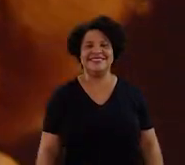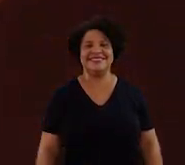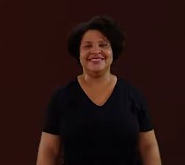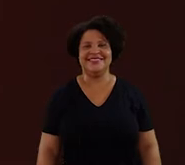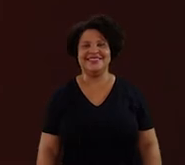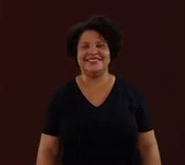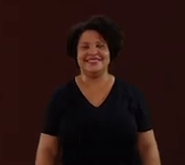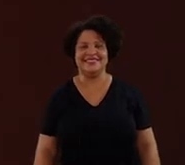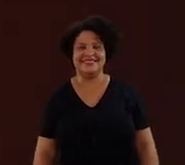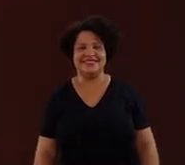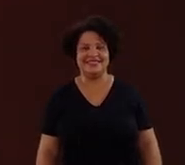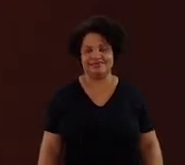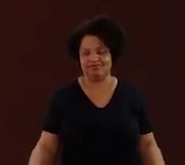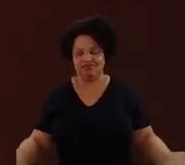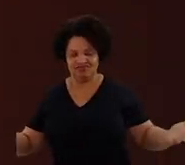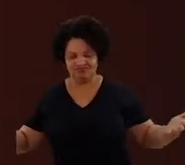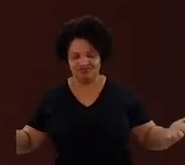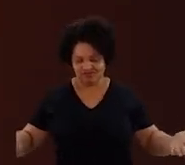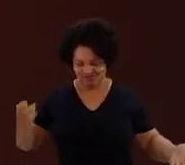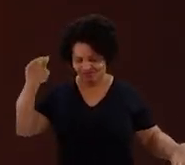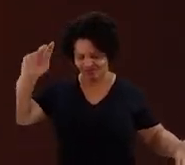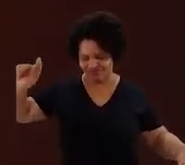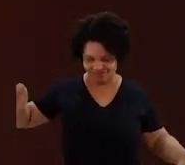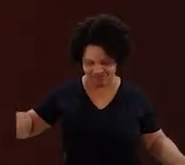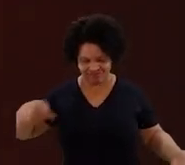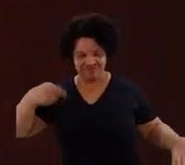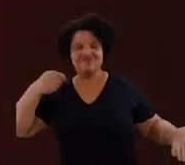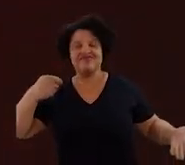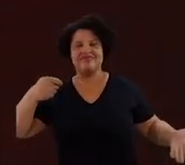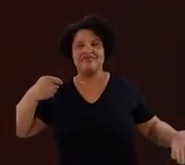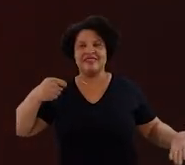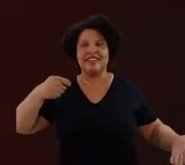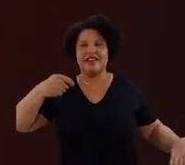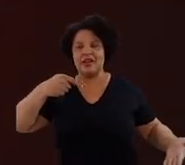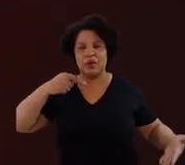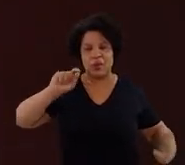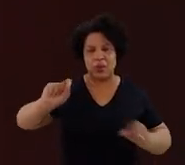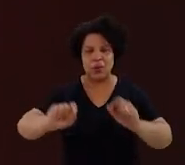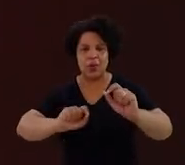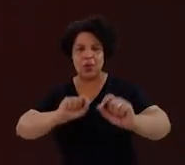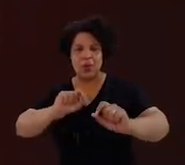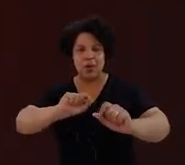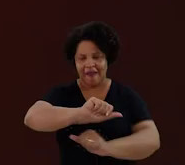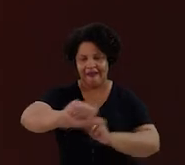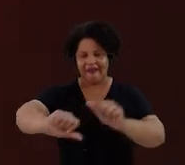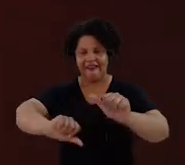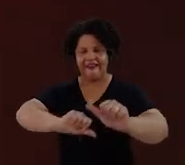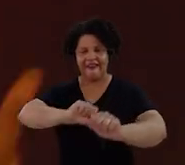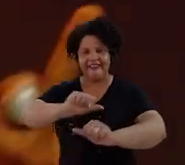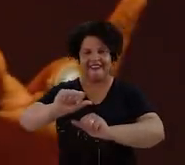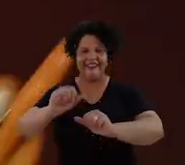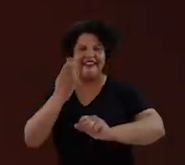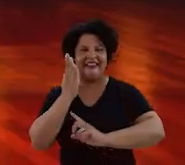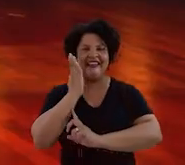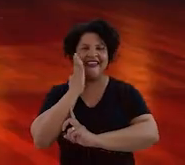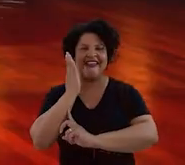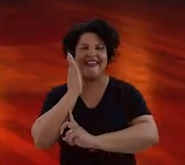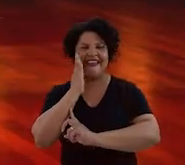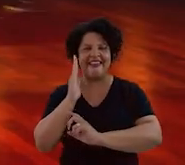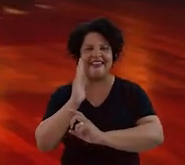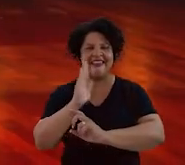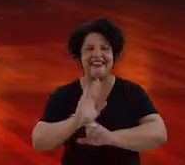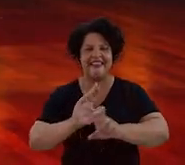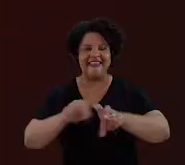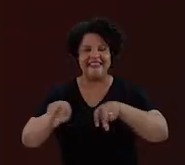Fuck police, nessa rua ninguém manda nessa beat. Ela joga bolando um haxixe, ela joga bolando um haxixe. Roxit, fuck police, nessa